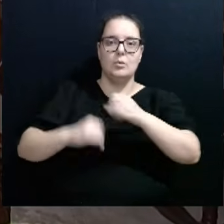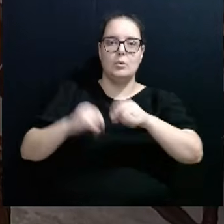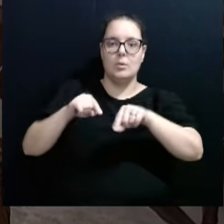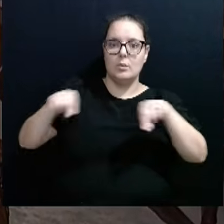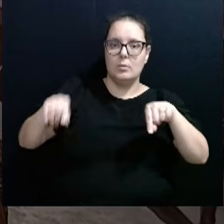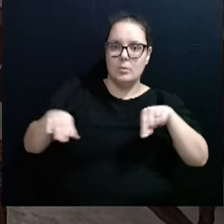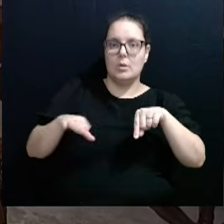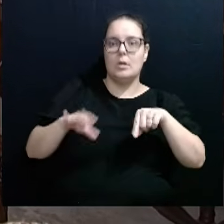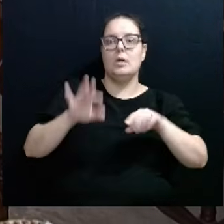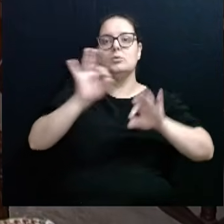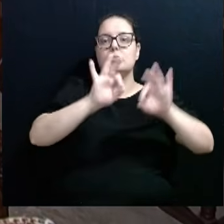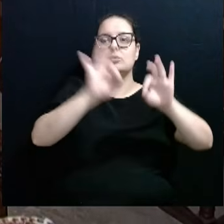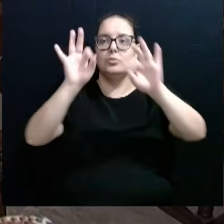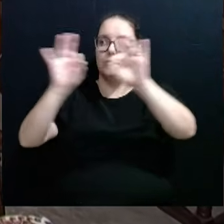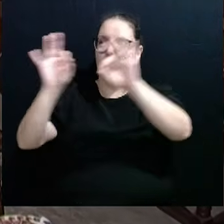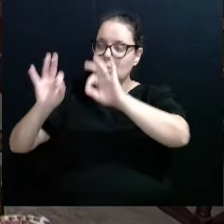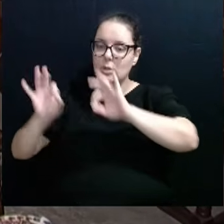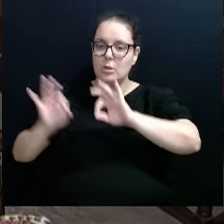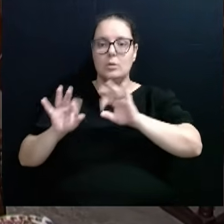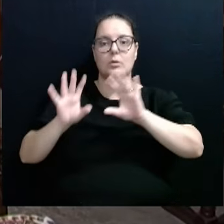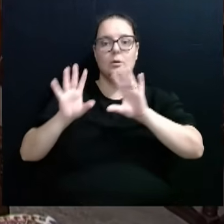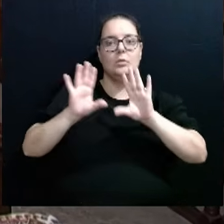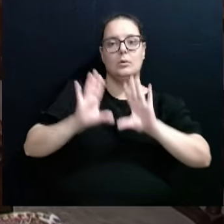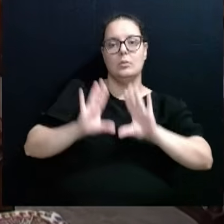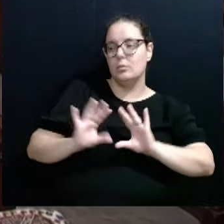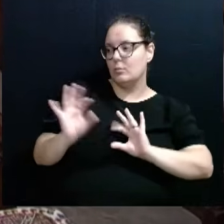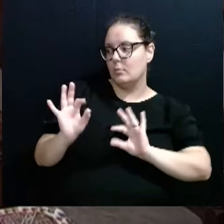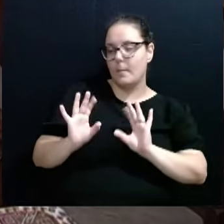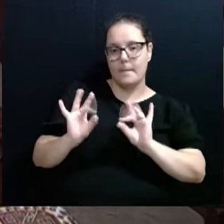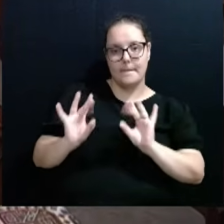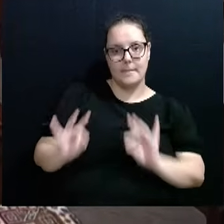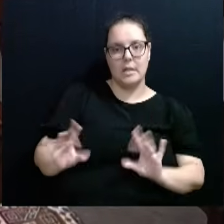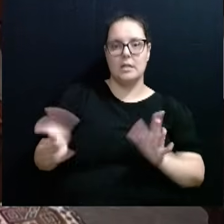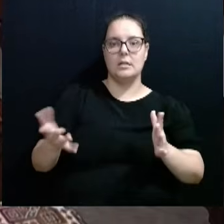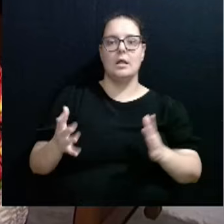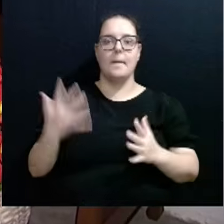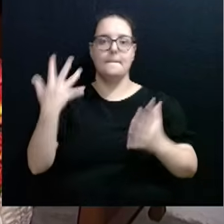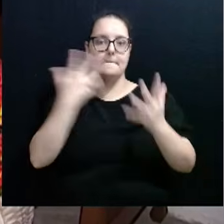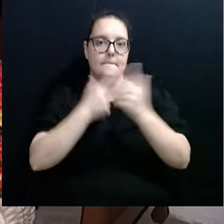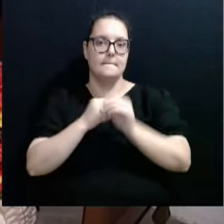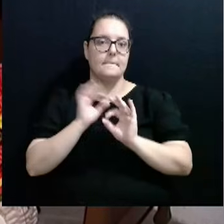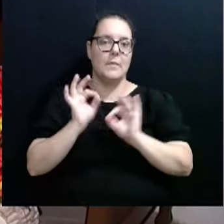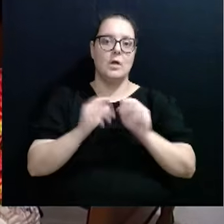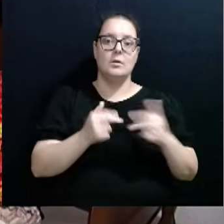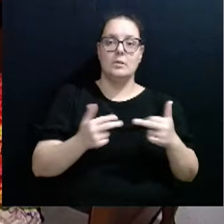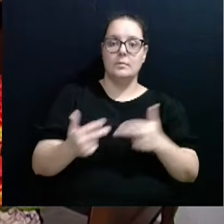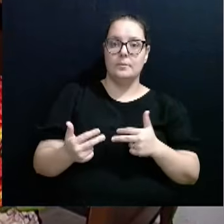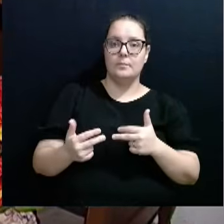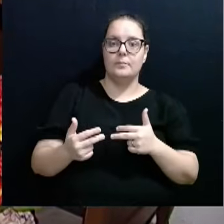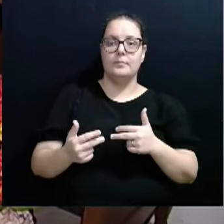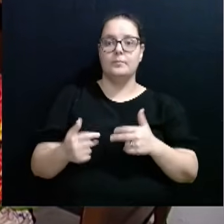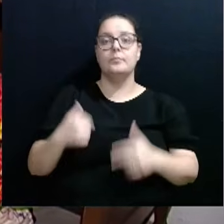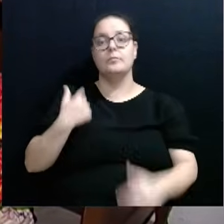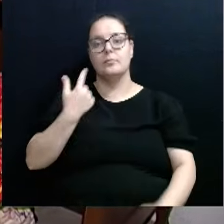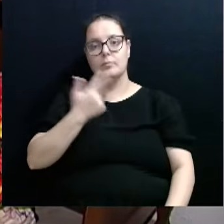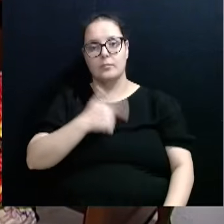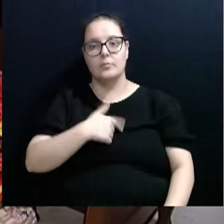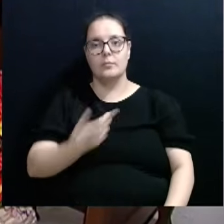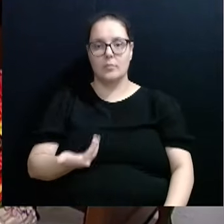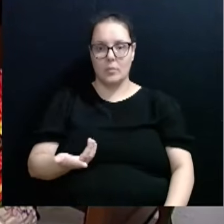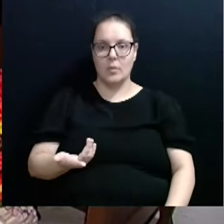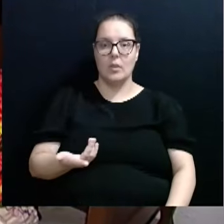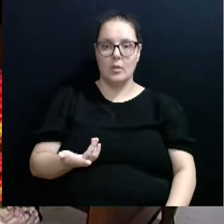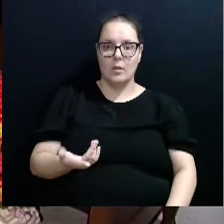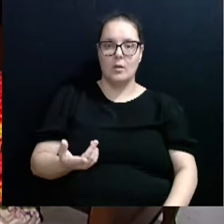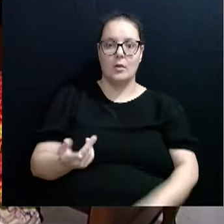arrumada, toda bonitona, tudo em ordem, e para a gente, o pessoal garimpar, certo.